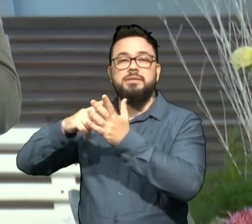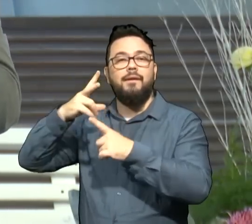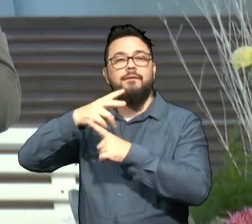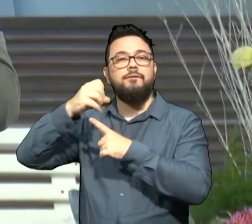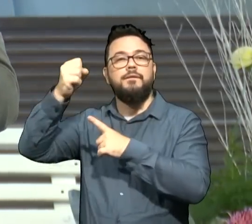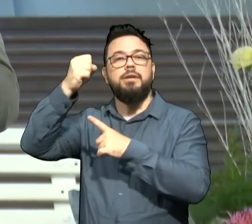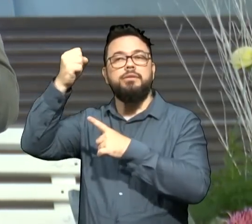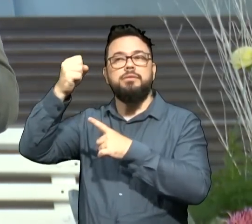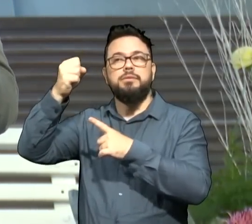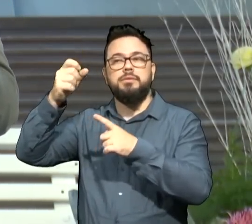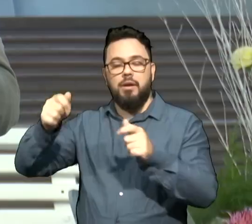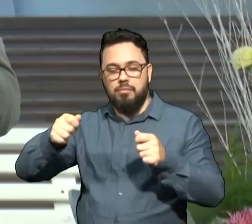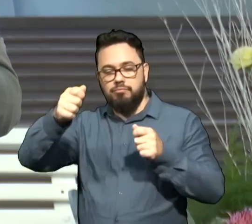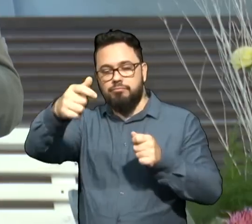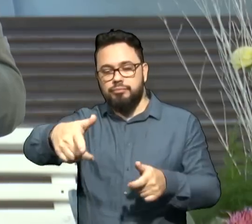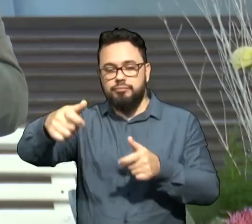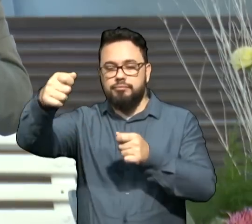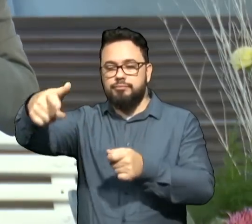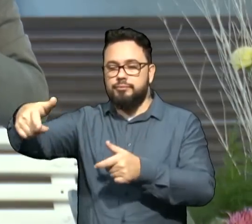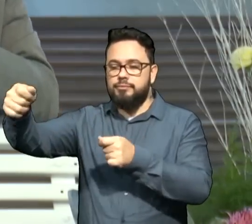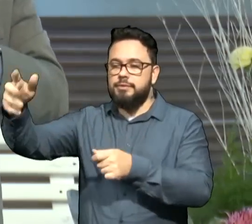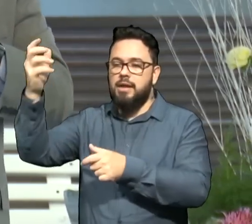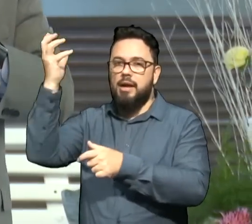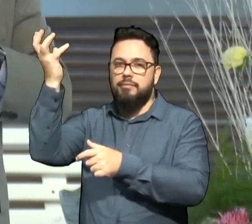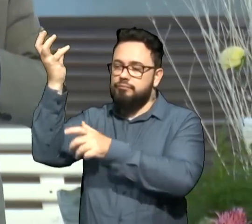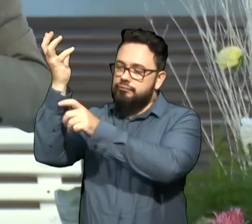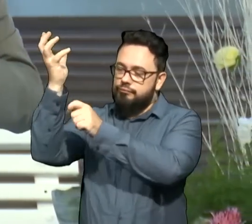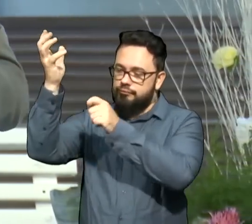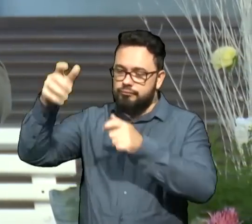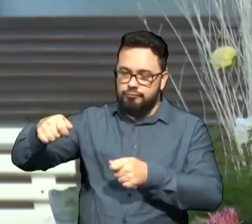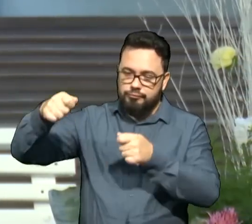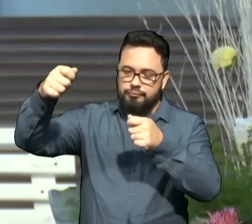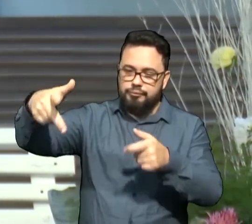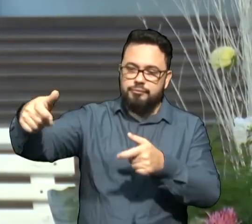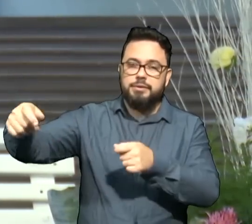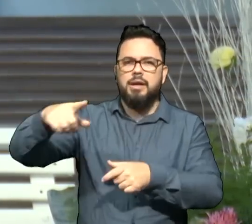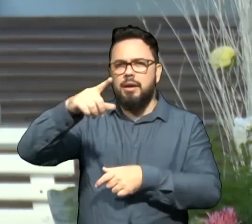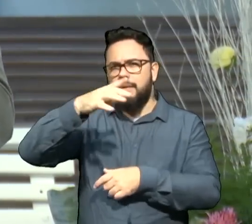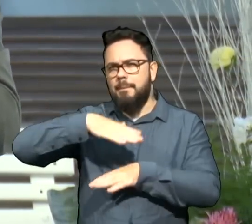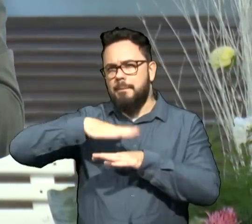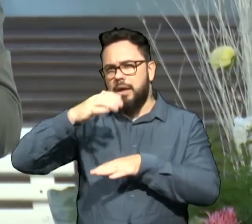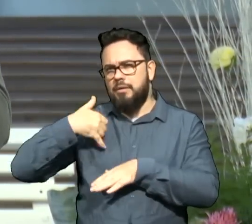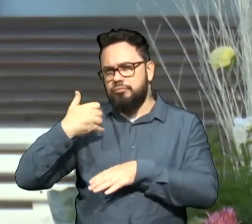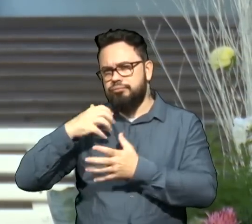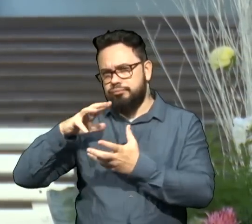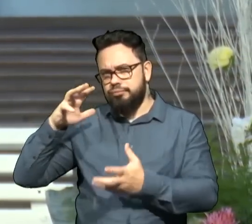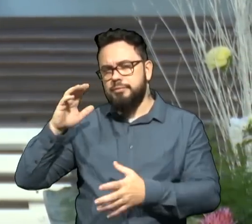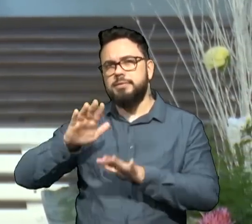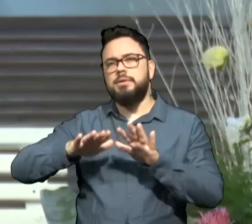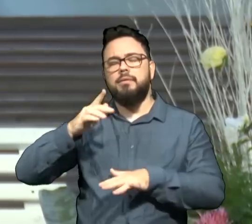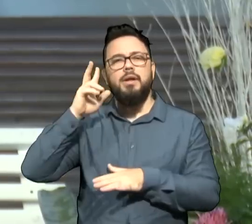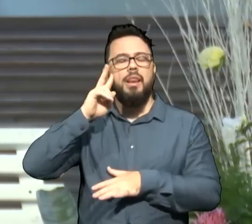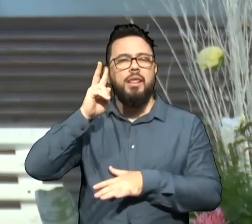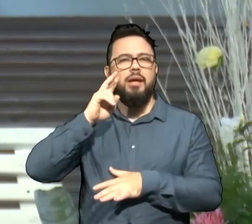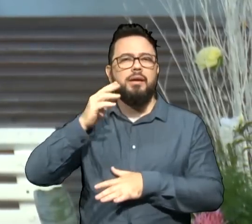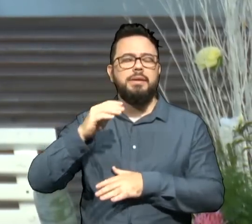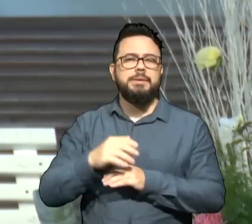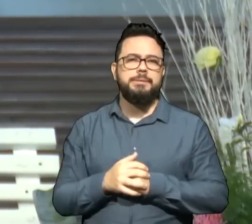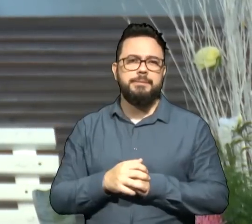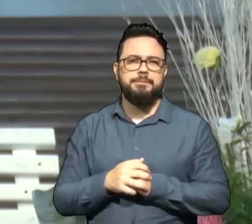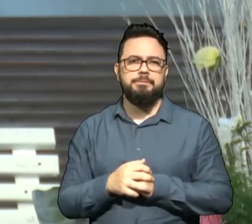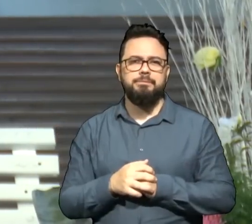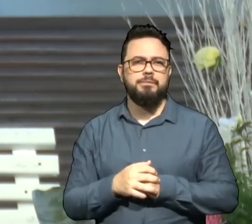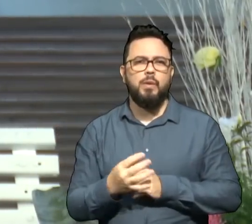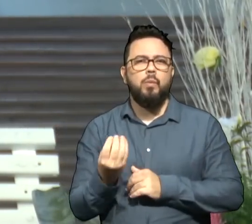colocavam as Palmeiras na bandeja agora para quem é mais antigo que está me assistindo aí eu quero que você talvez lembre de casa como é que